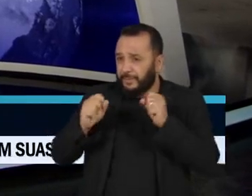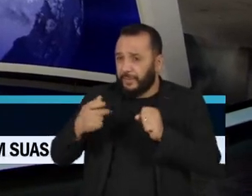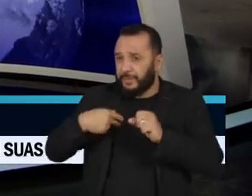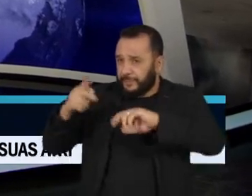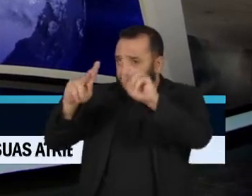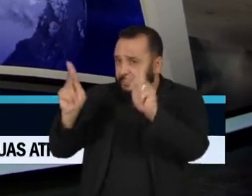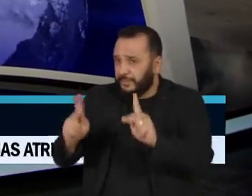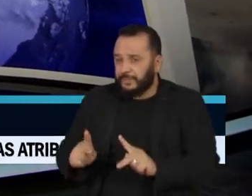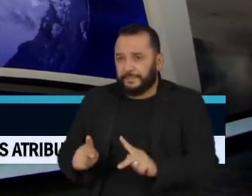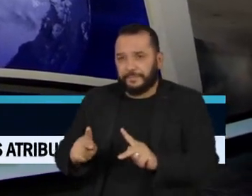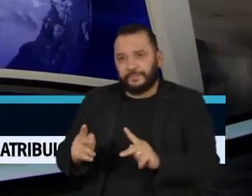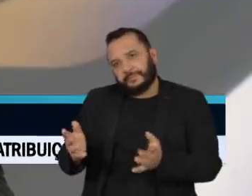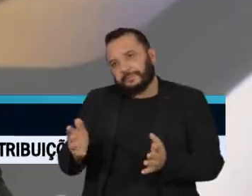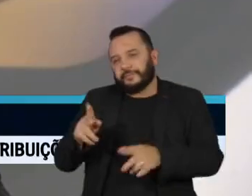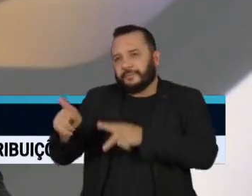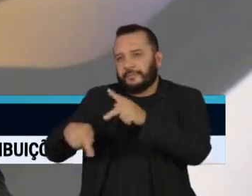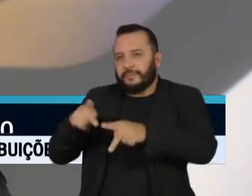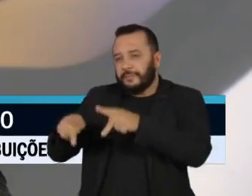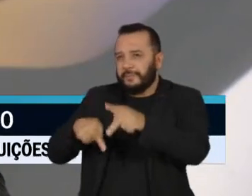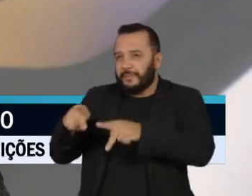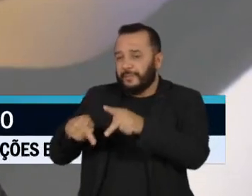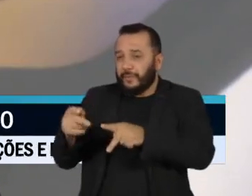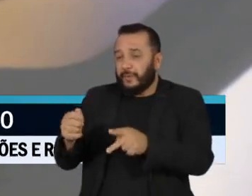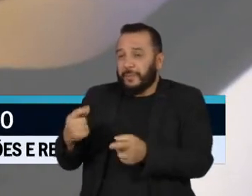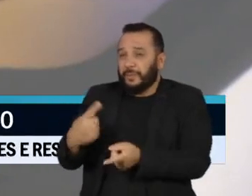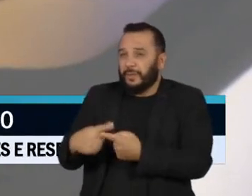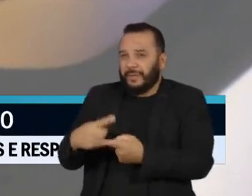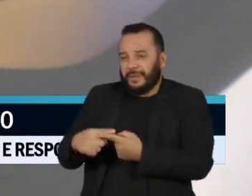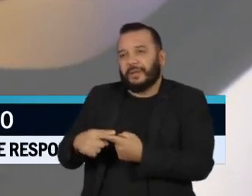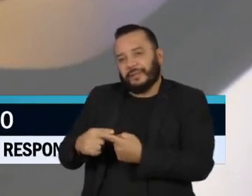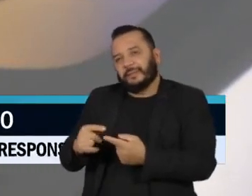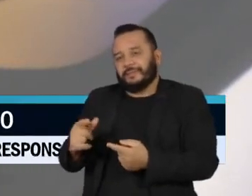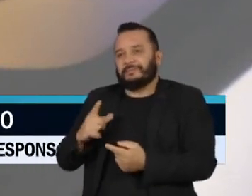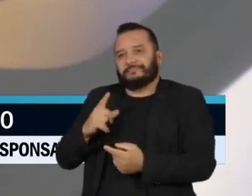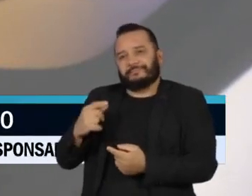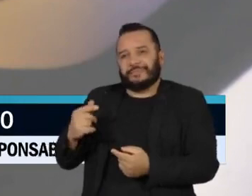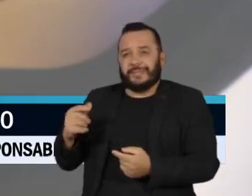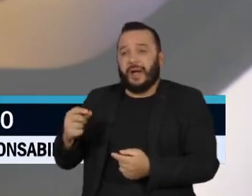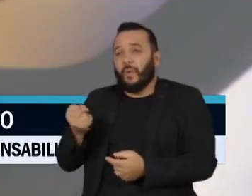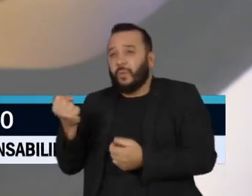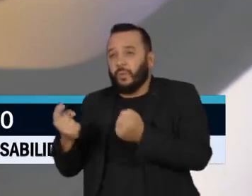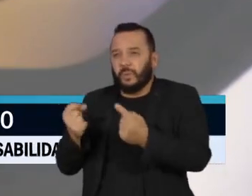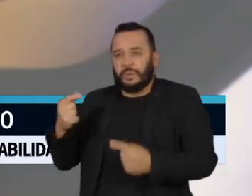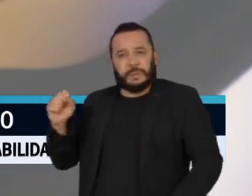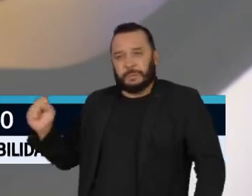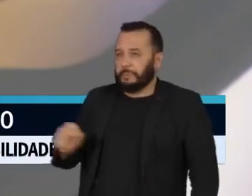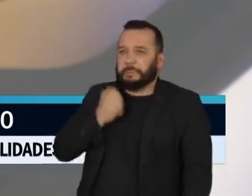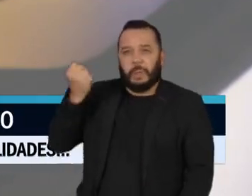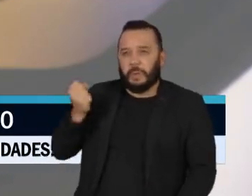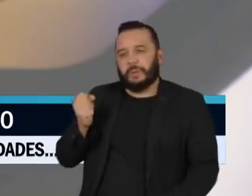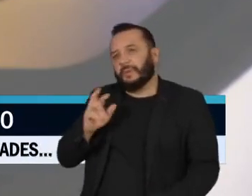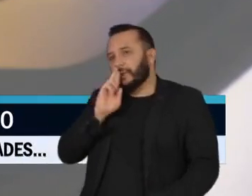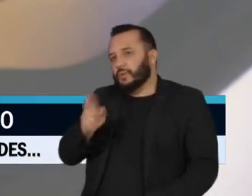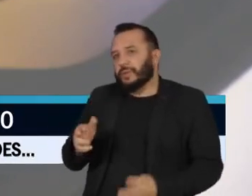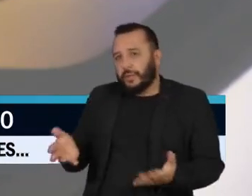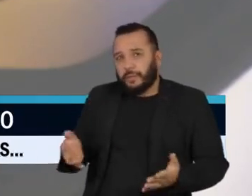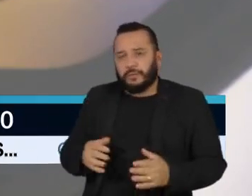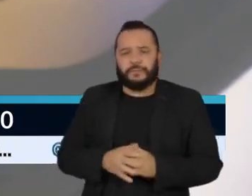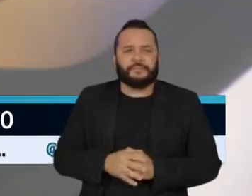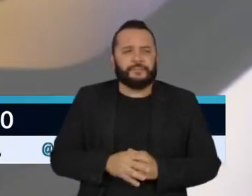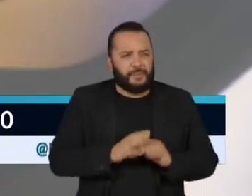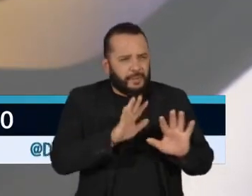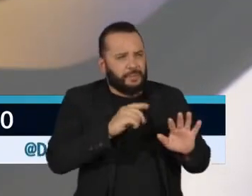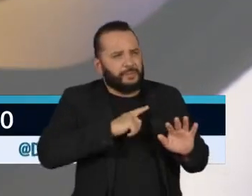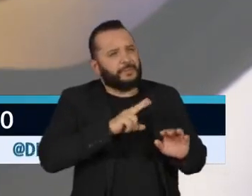com o resultado do pleito Eu acredito que sim eu acredito que a gente ainda tá nas premissas do novo governo ali não existe